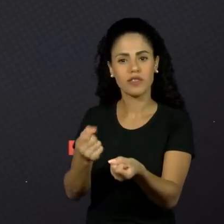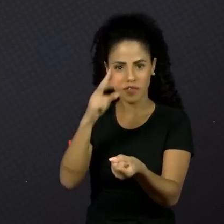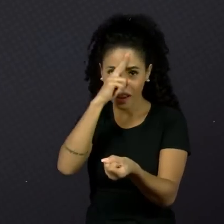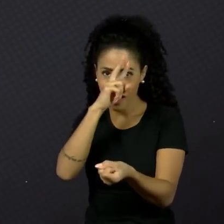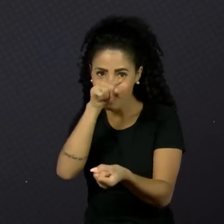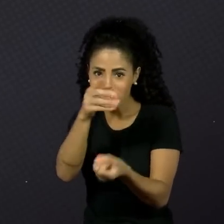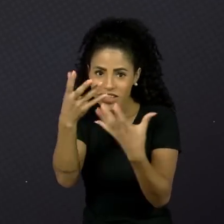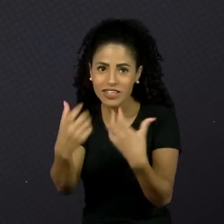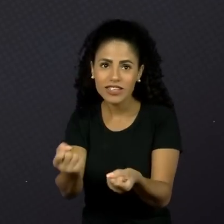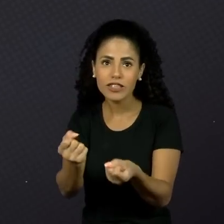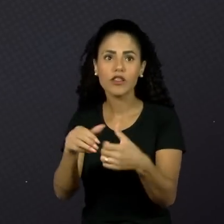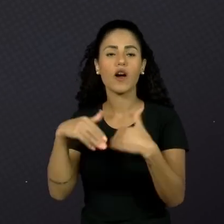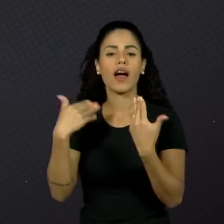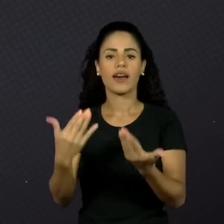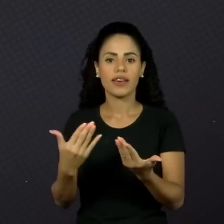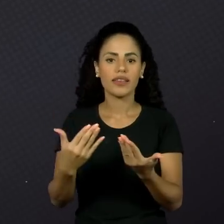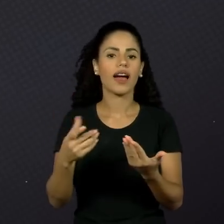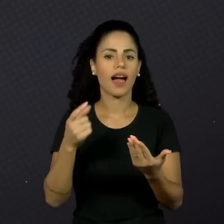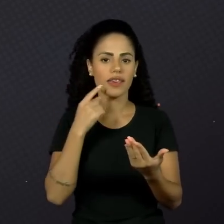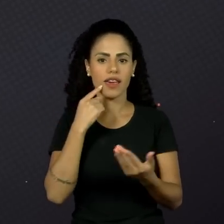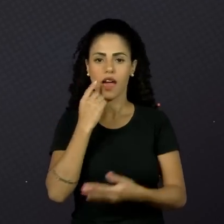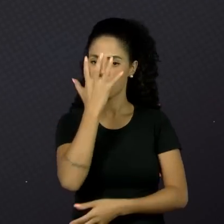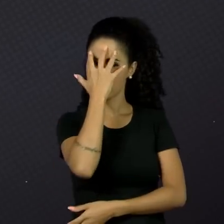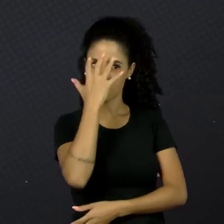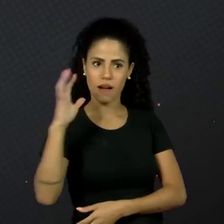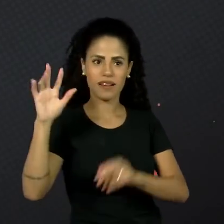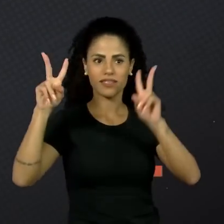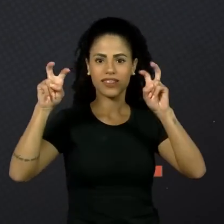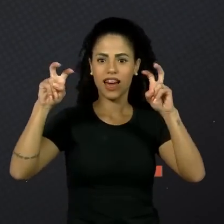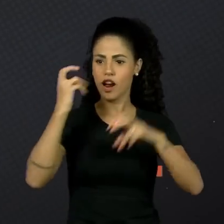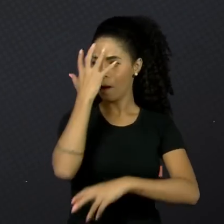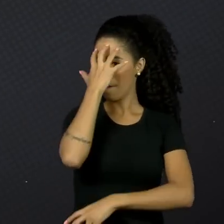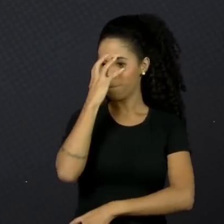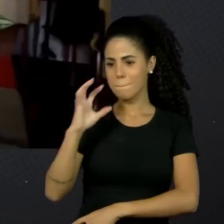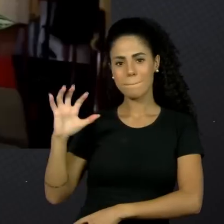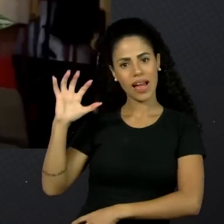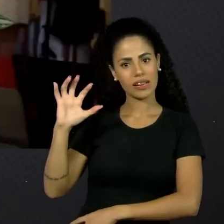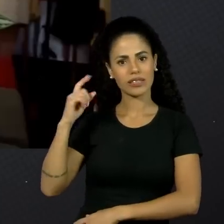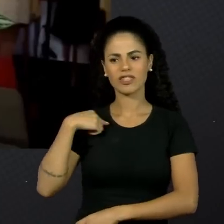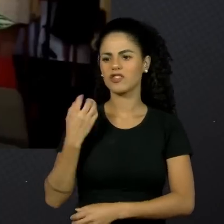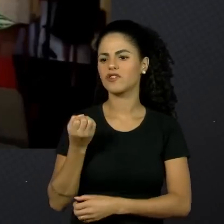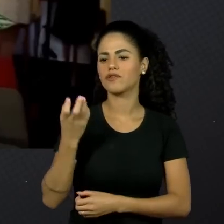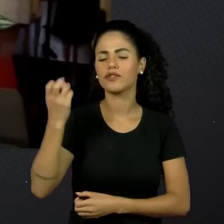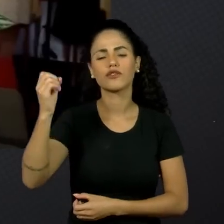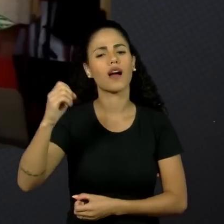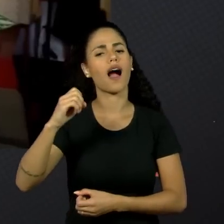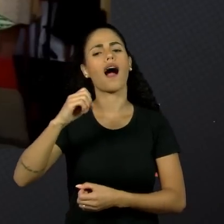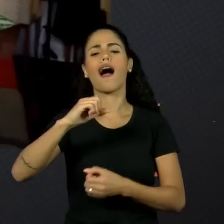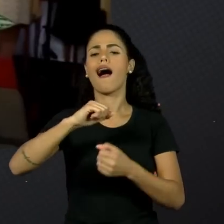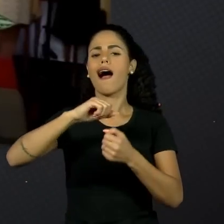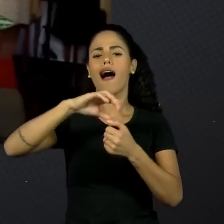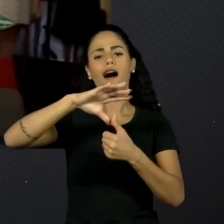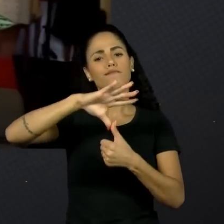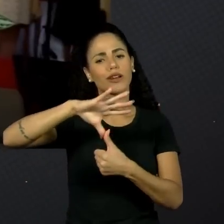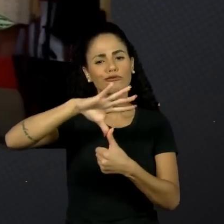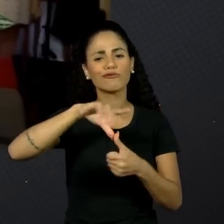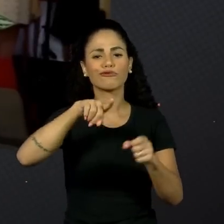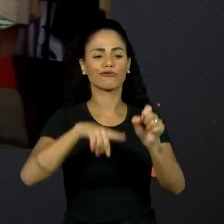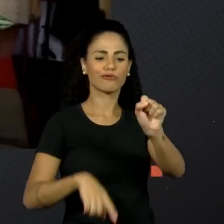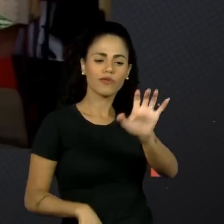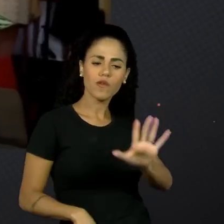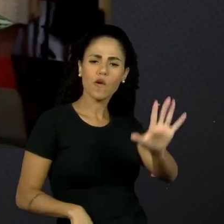E aí a peça chamava Máscaras, nós viajamos América do Sul, Europa, enfim, foi